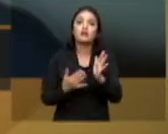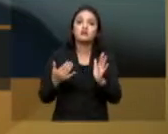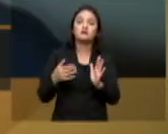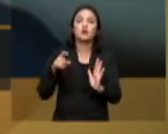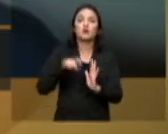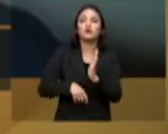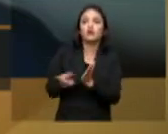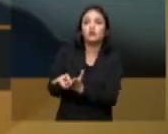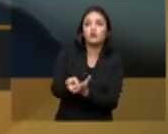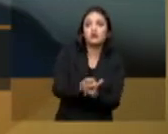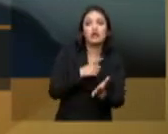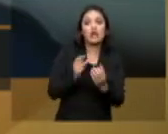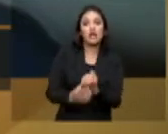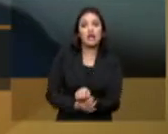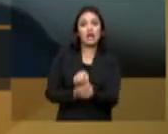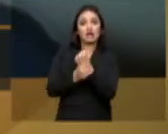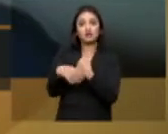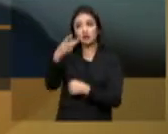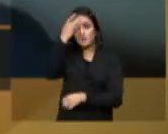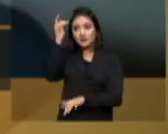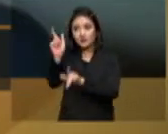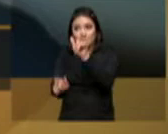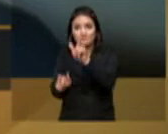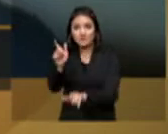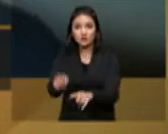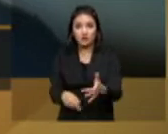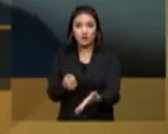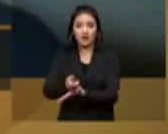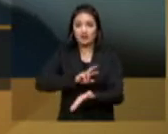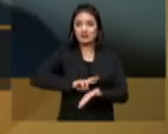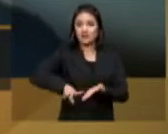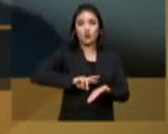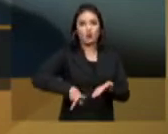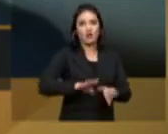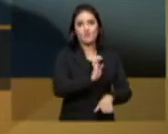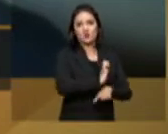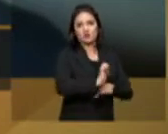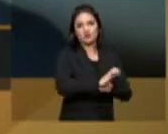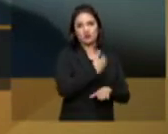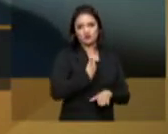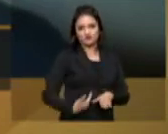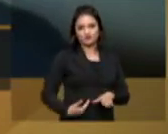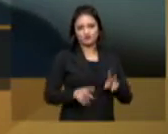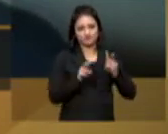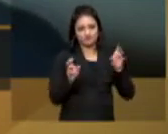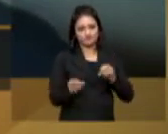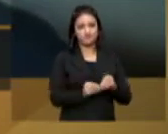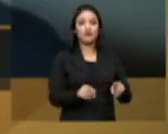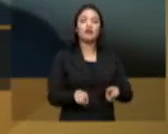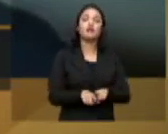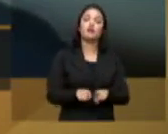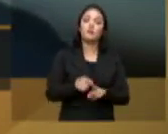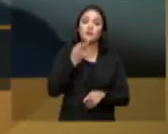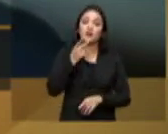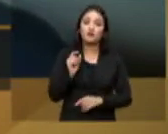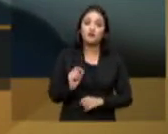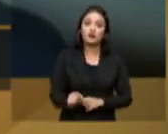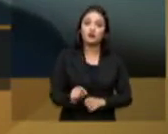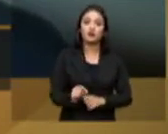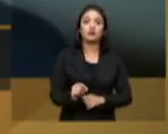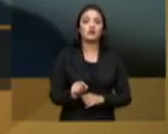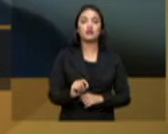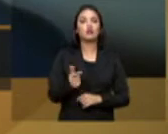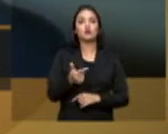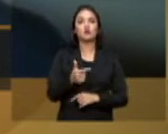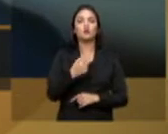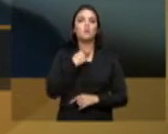o contribuinte e não para o Estado. Fecho aspas. Argumenta ainda que houve ofensa à não